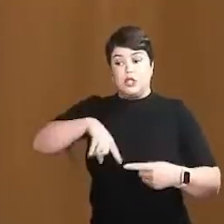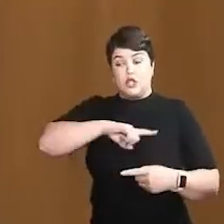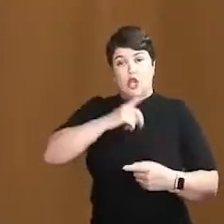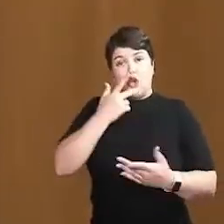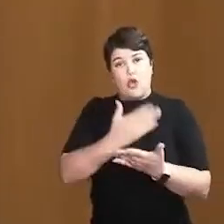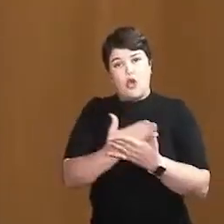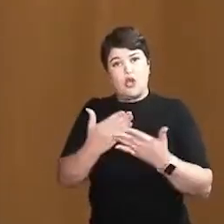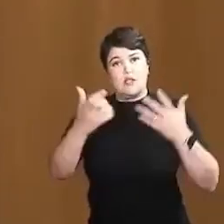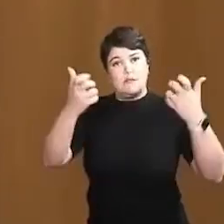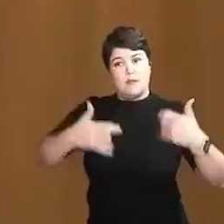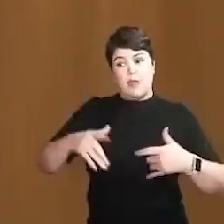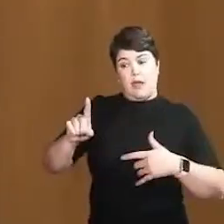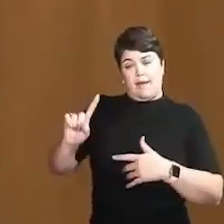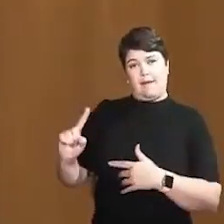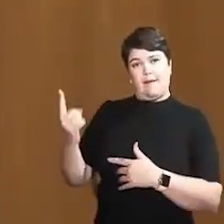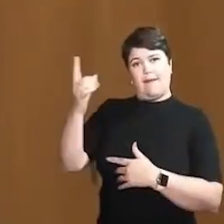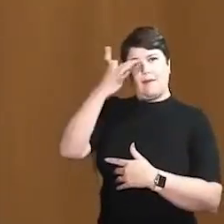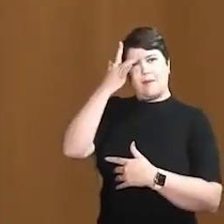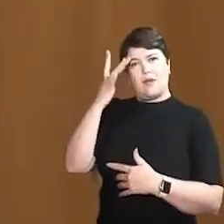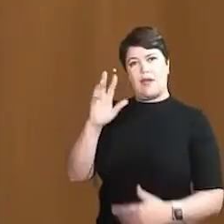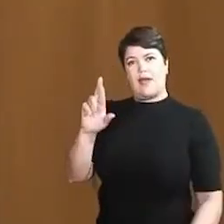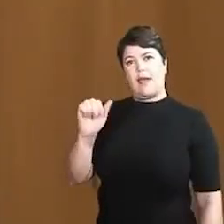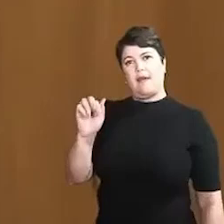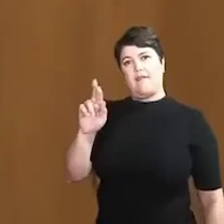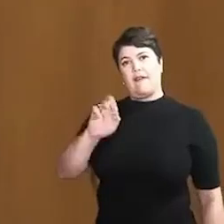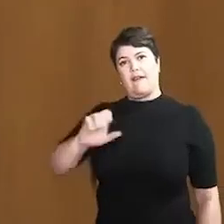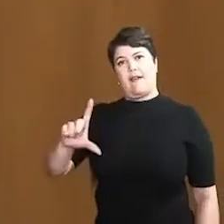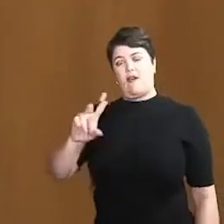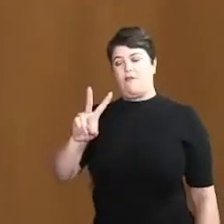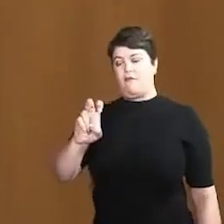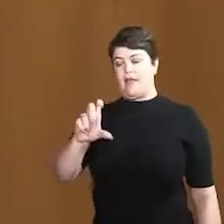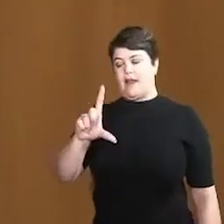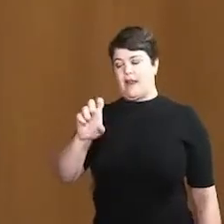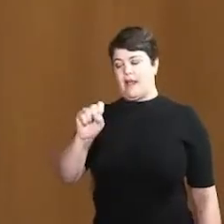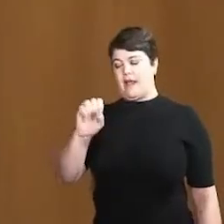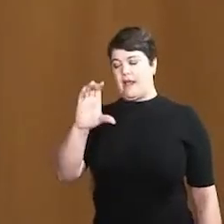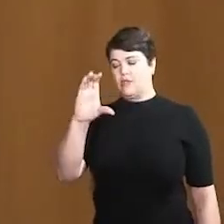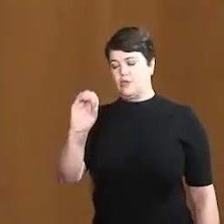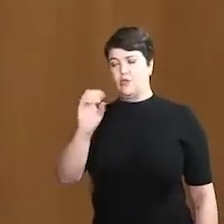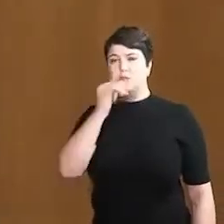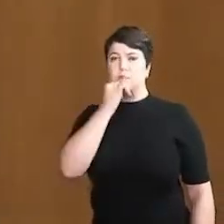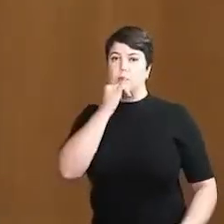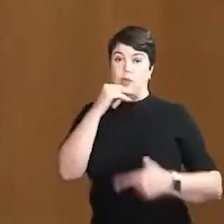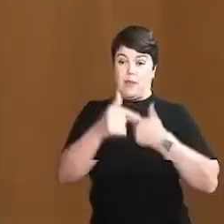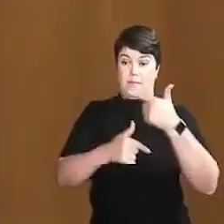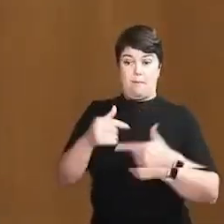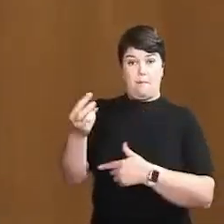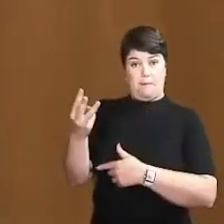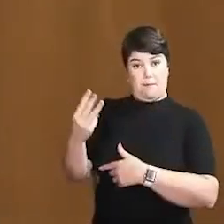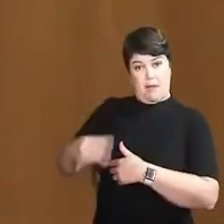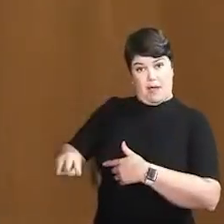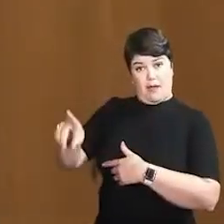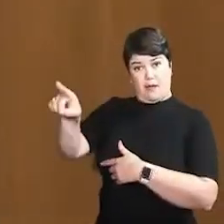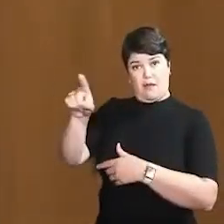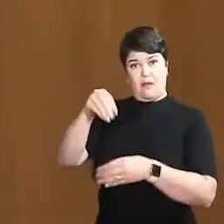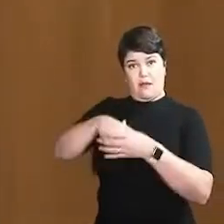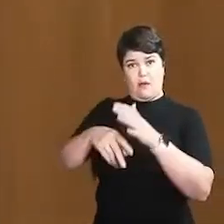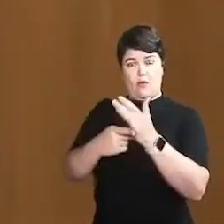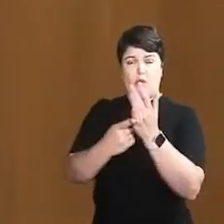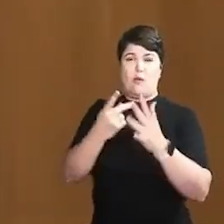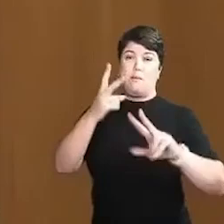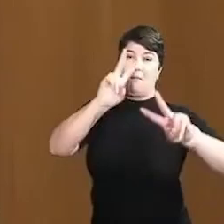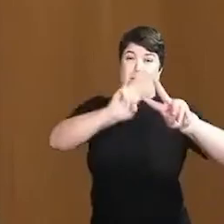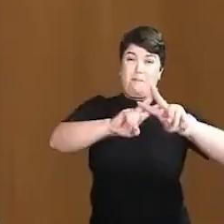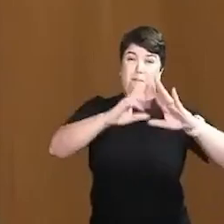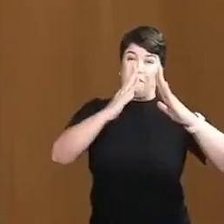sob comando do Murilo do Rafael Velasco e de outros o trabalho no Maranhão em 2015 no sistema penitenciário